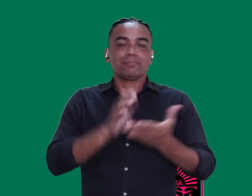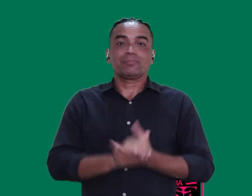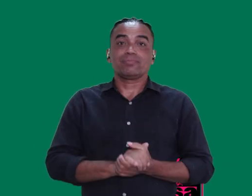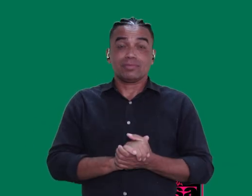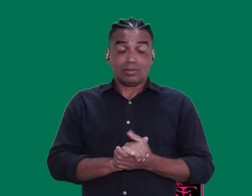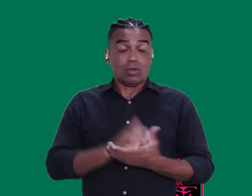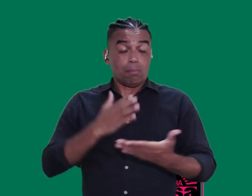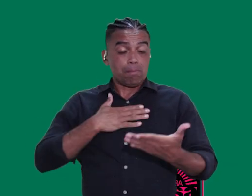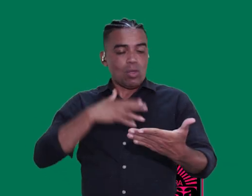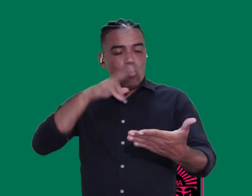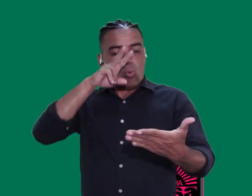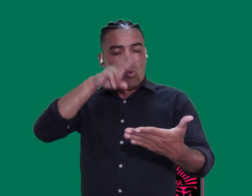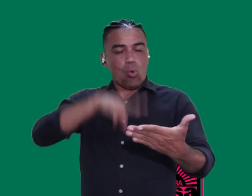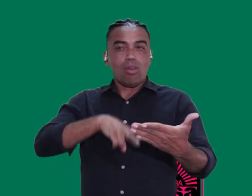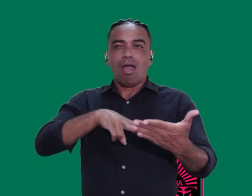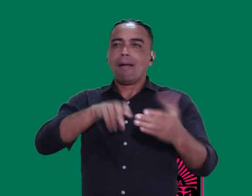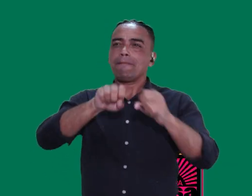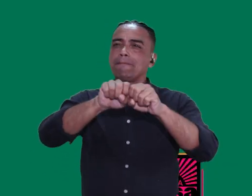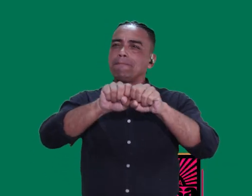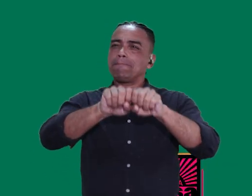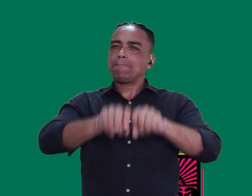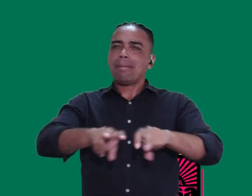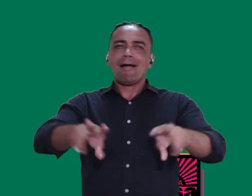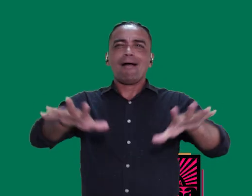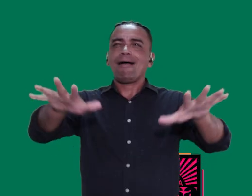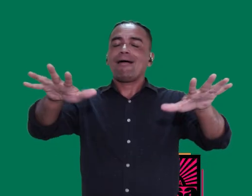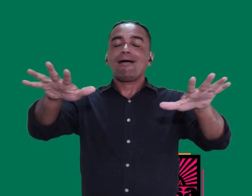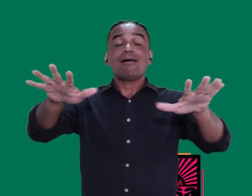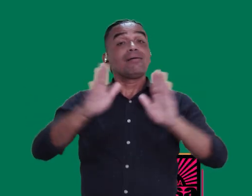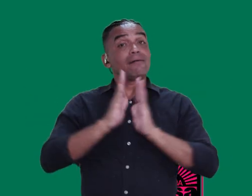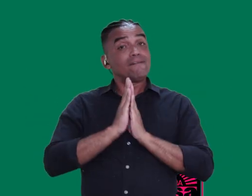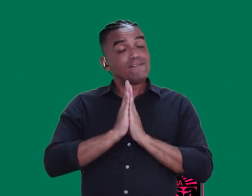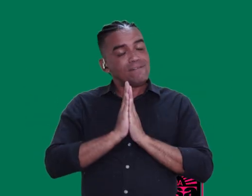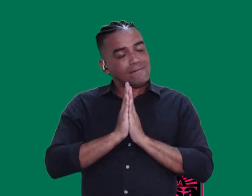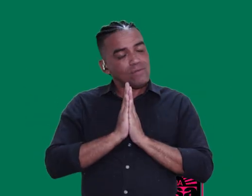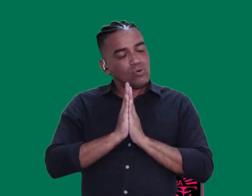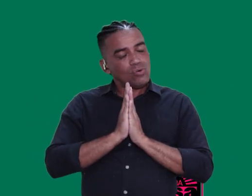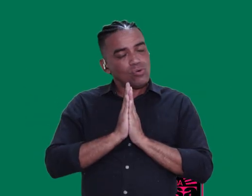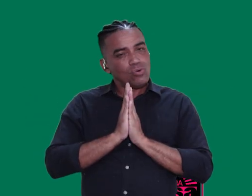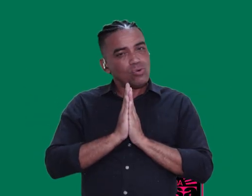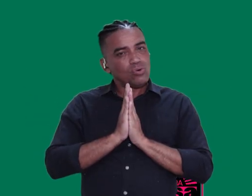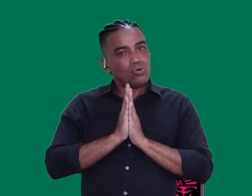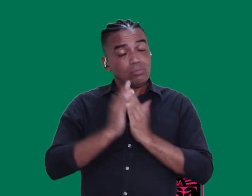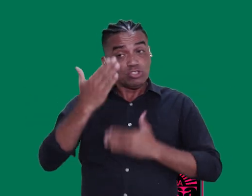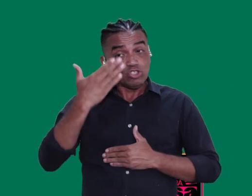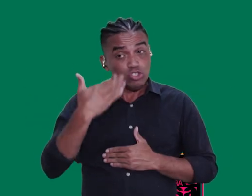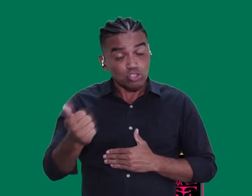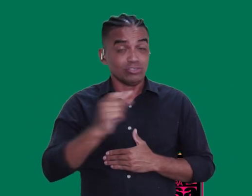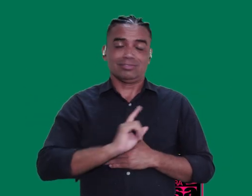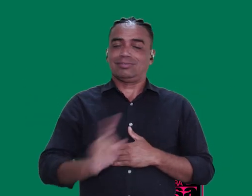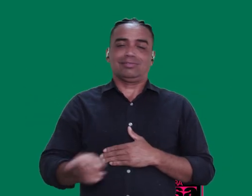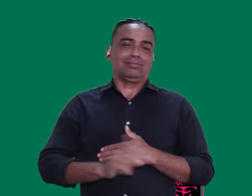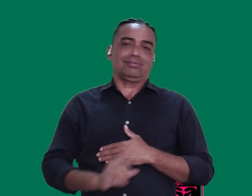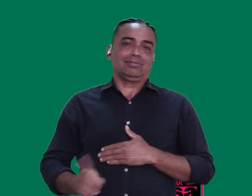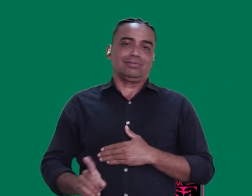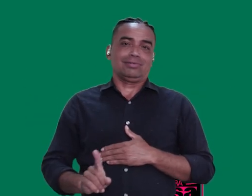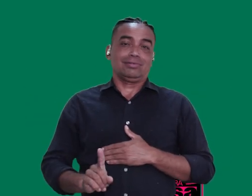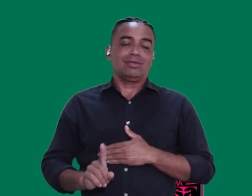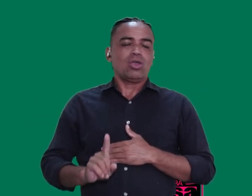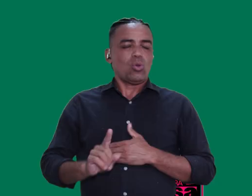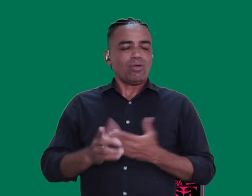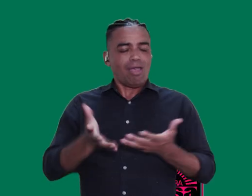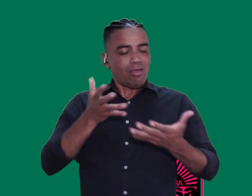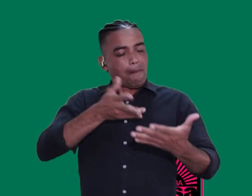Quando meu olhar se perder no nada, por favor, não me despertem.